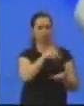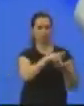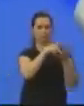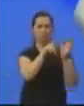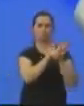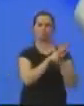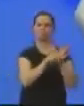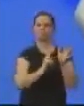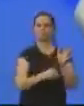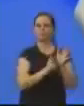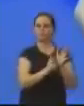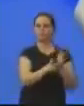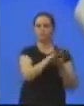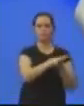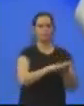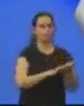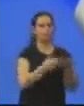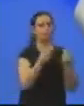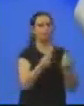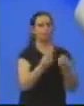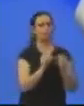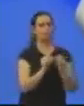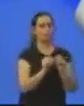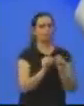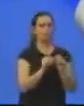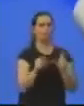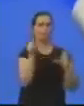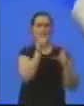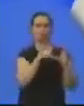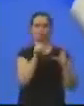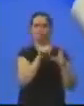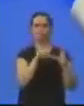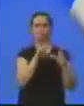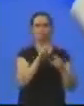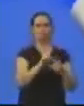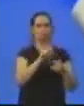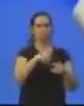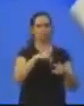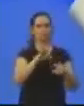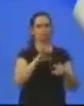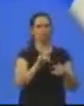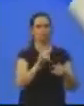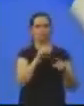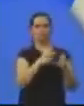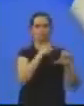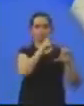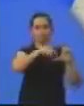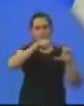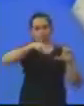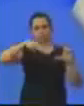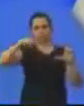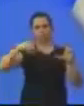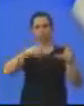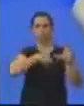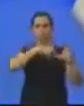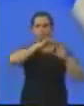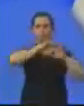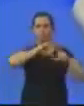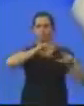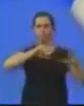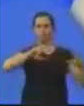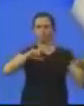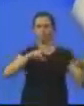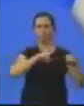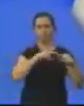buraco. Então, quem deixa de ser contínua? Quem tem um buraco, quem tem salto, eu tenho o gráfico de um jeito e o gráfico de outro. Então,